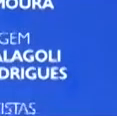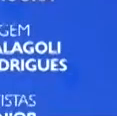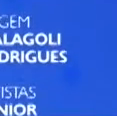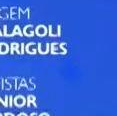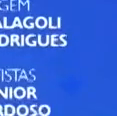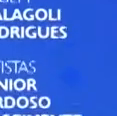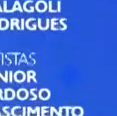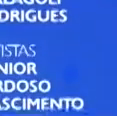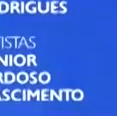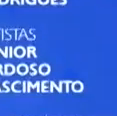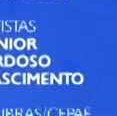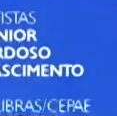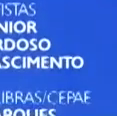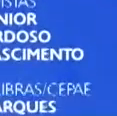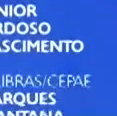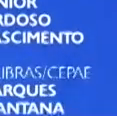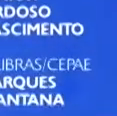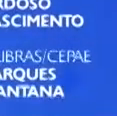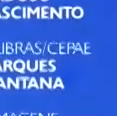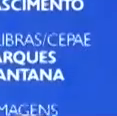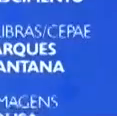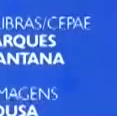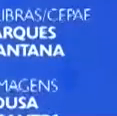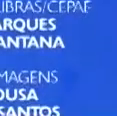o meu sangue quase taia.